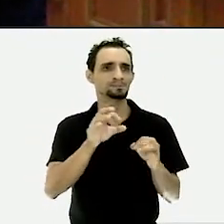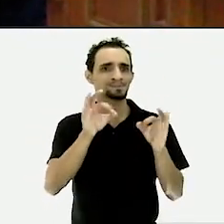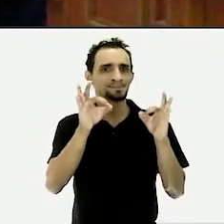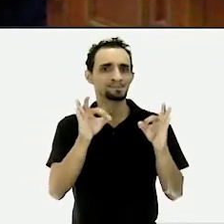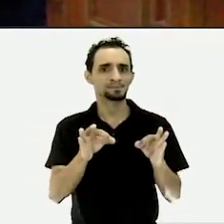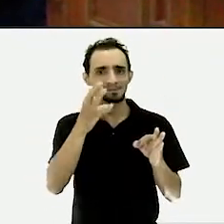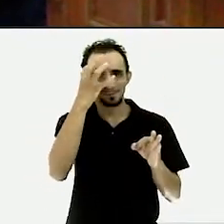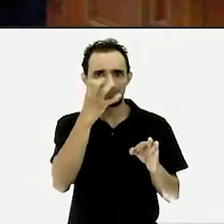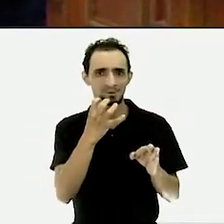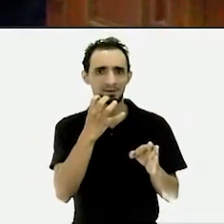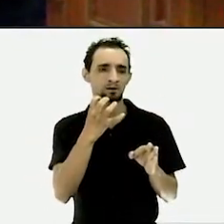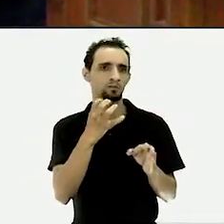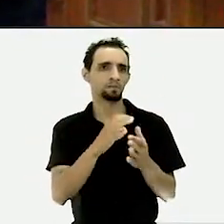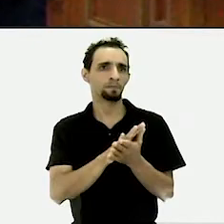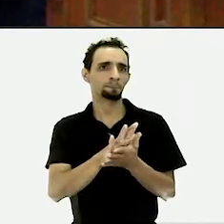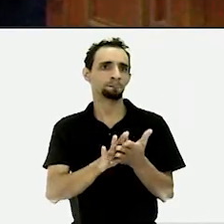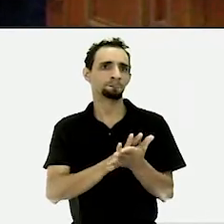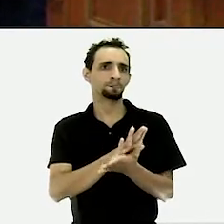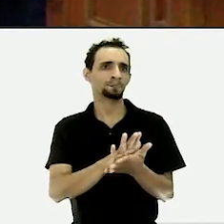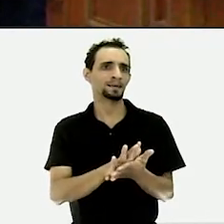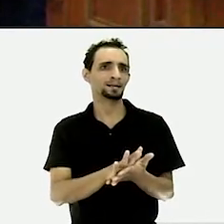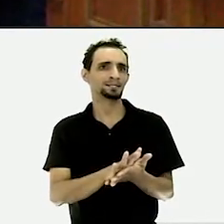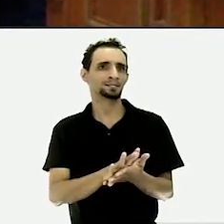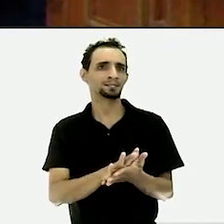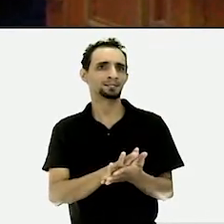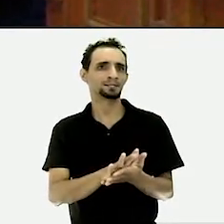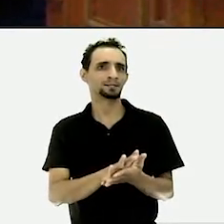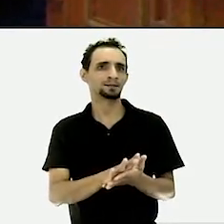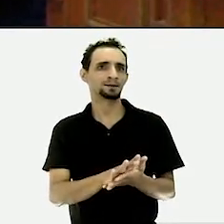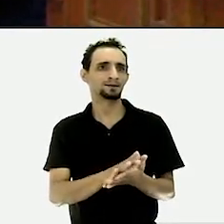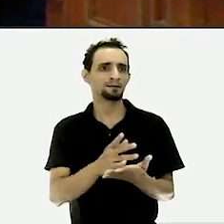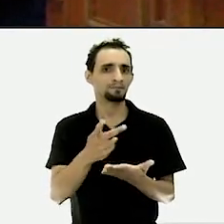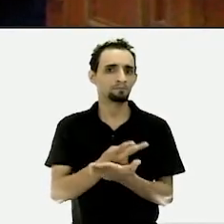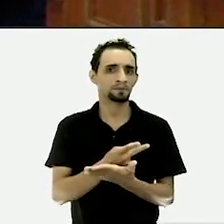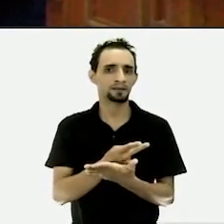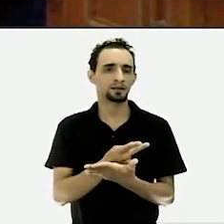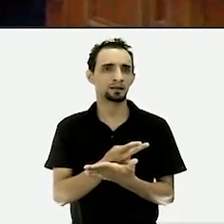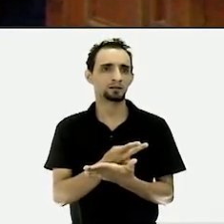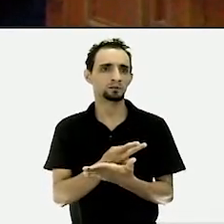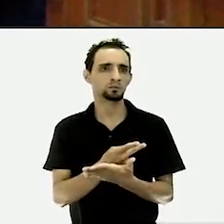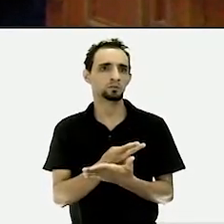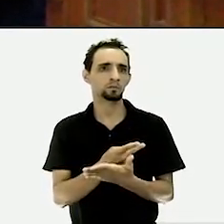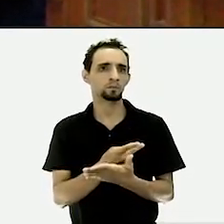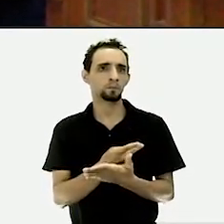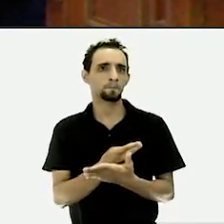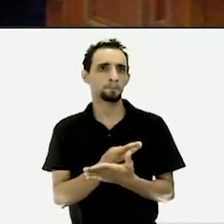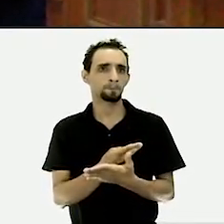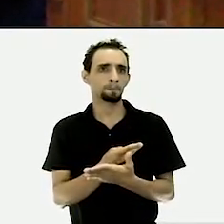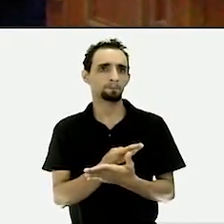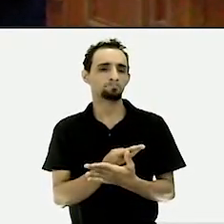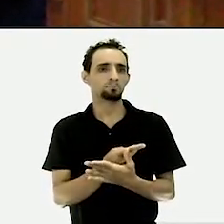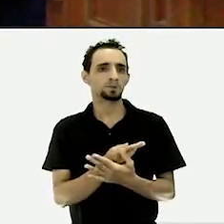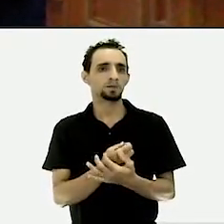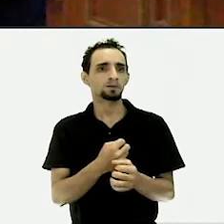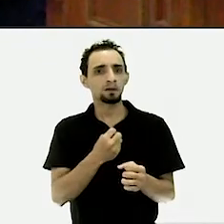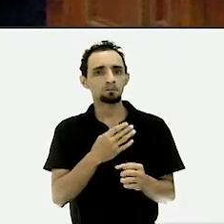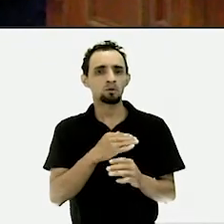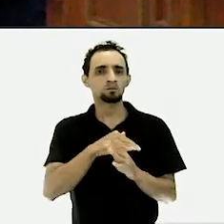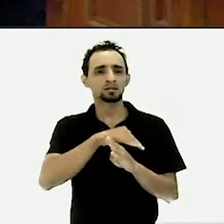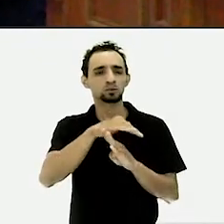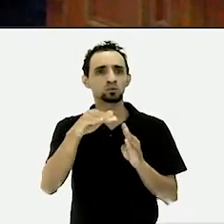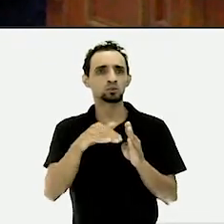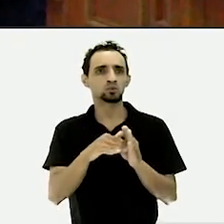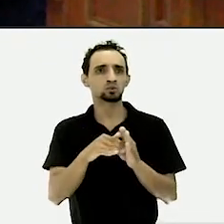eles ficam responsáveis pelo aquele setor deles ali. Então, tem que ver uma forma jurídica aí onde protejam eles, que eles estão ali